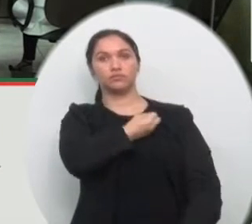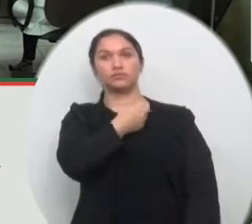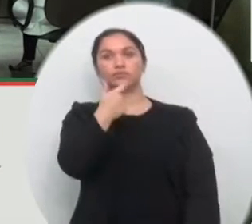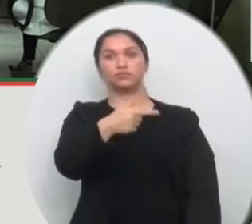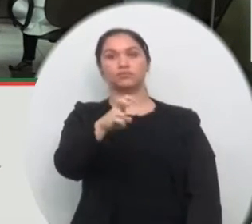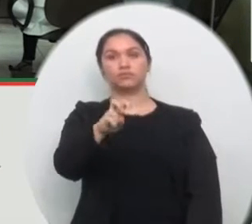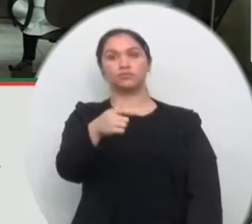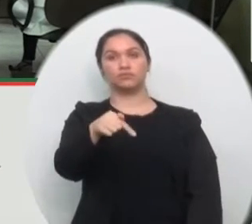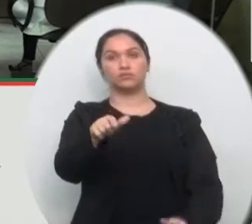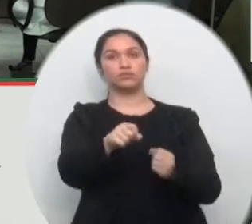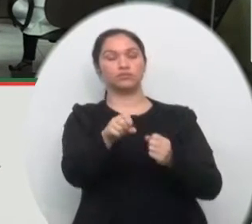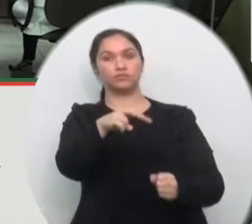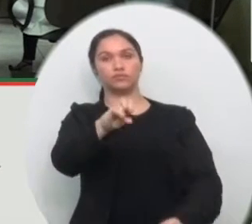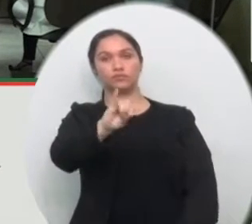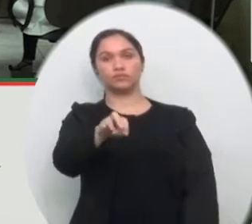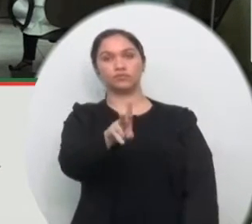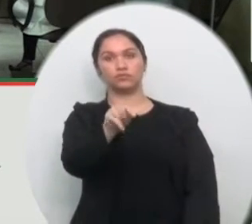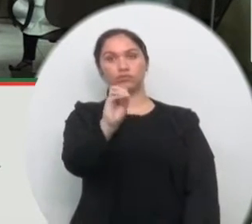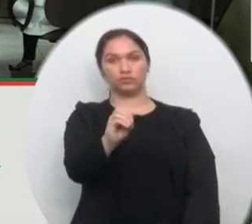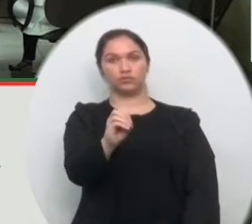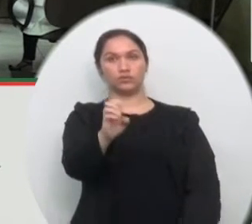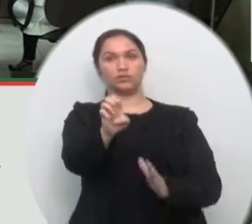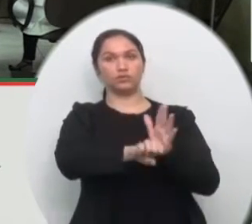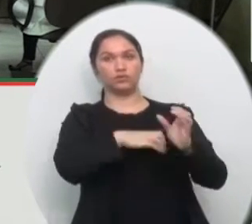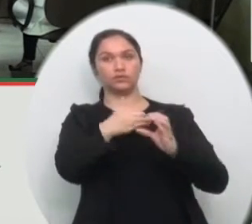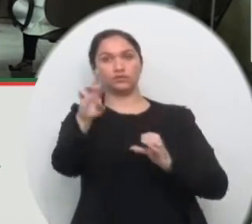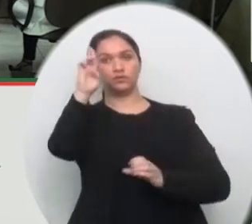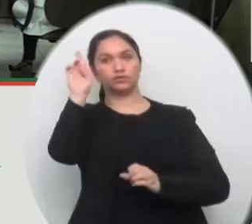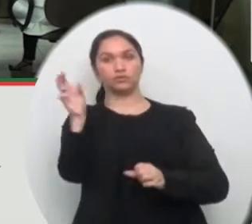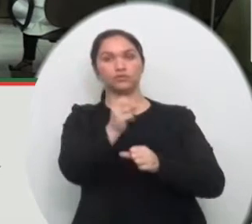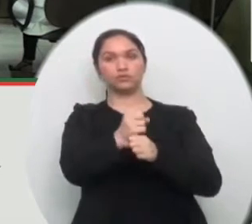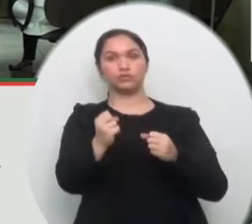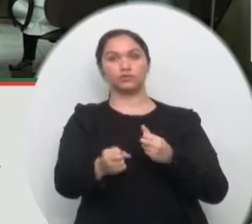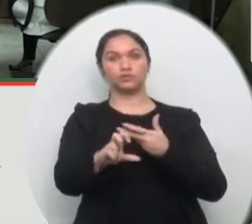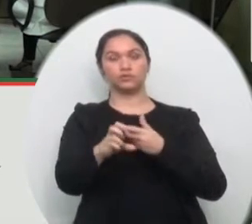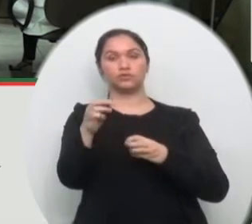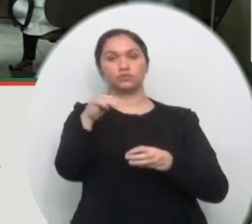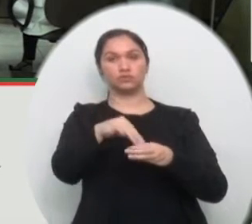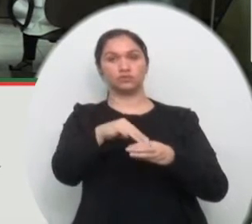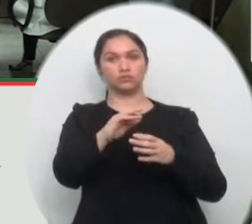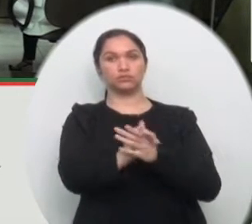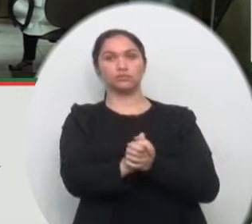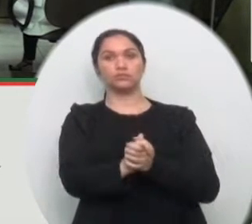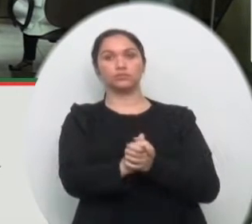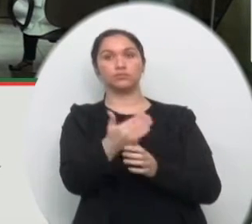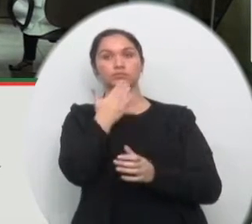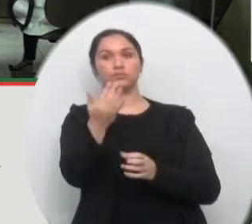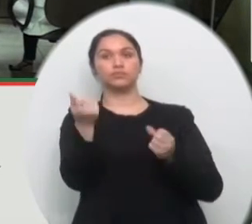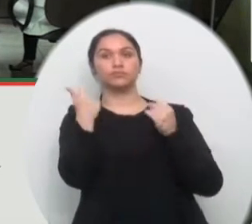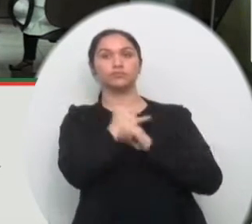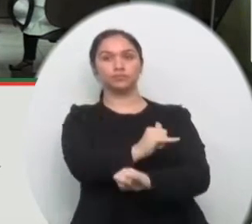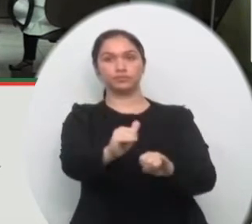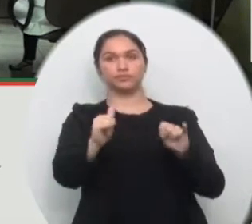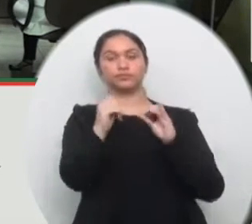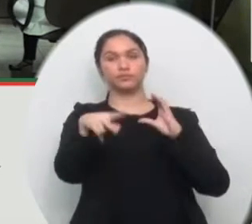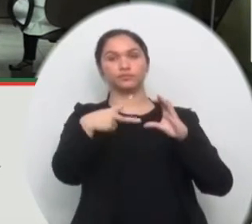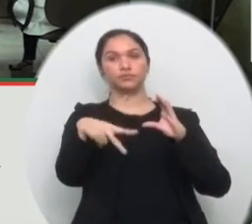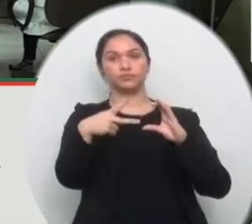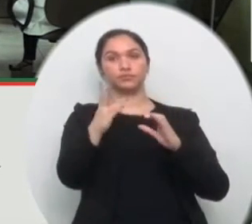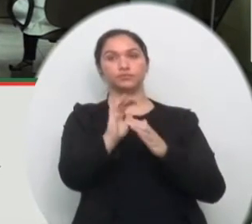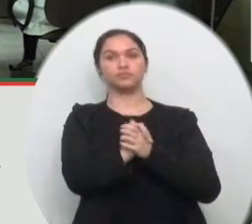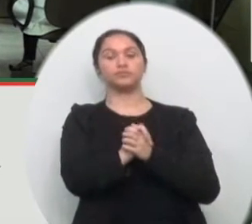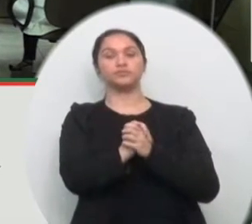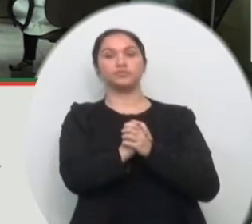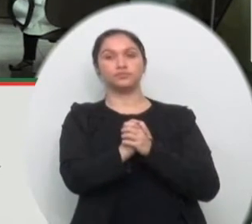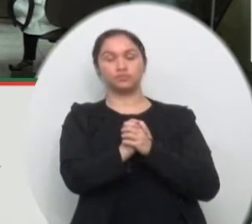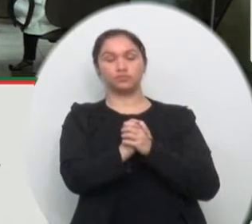257/18, autoria vereador Júlio Camis, que assunto envia expediente ao chefe do Poder Executivo Municipal para que encaminhe essa Casa Legislativa as